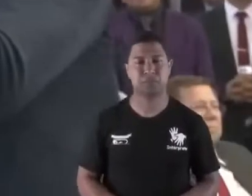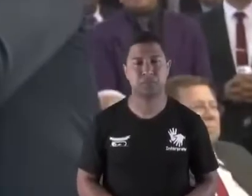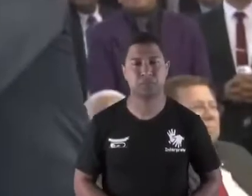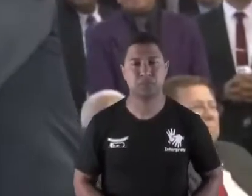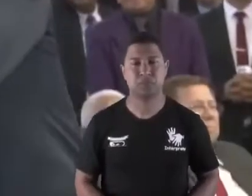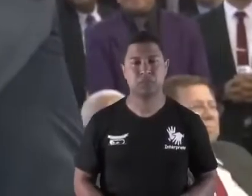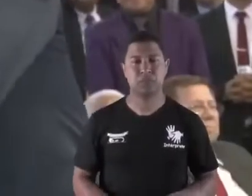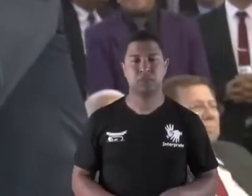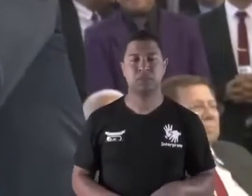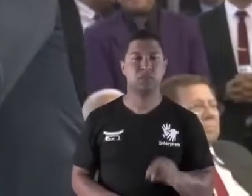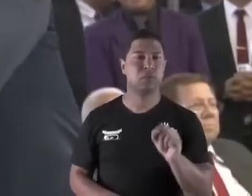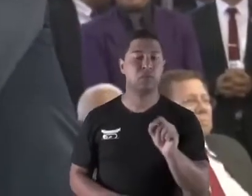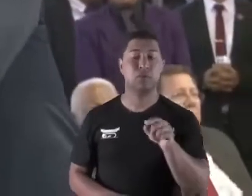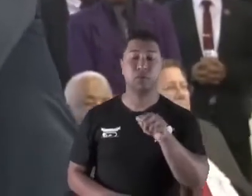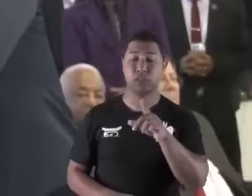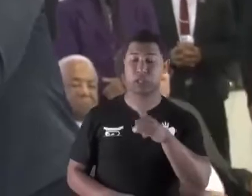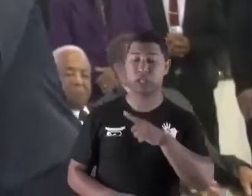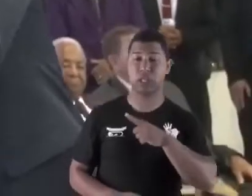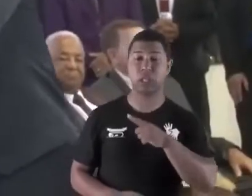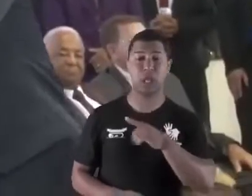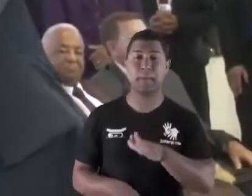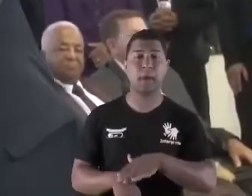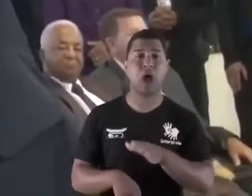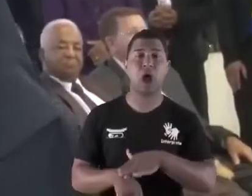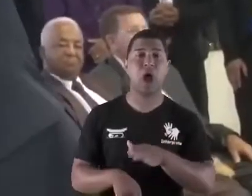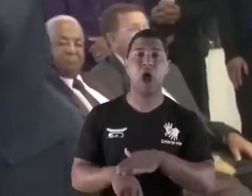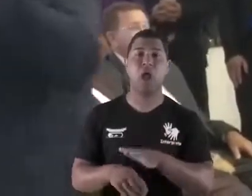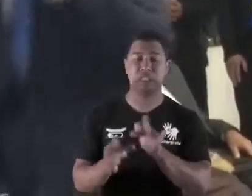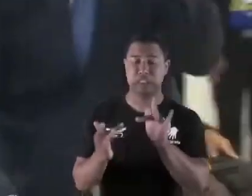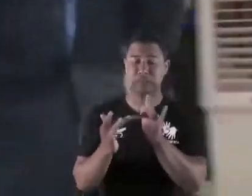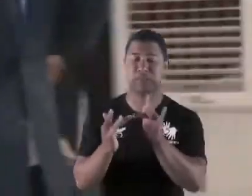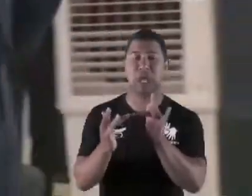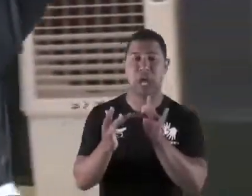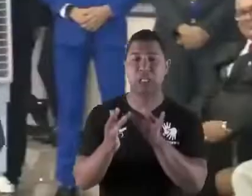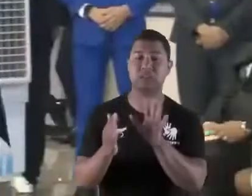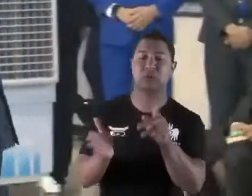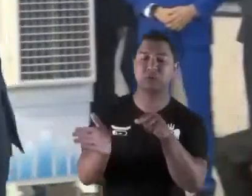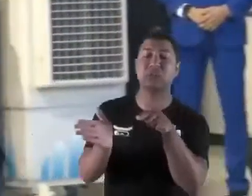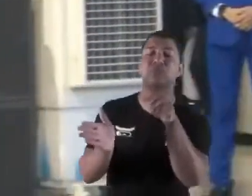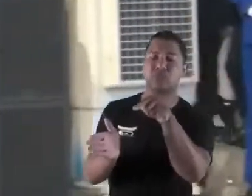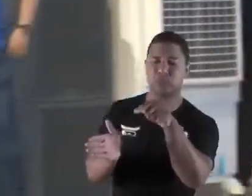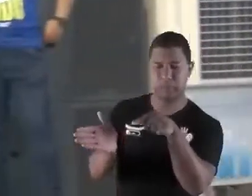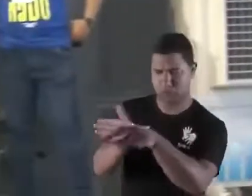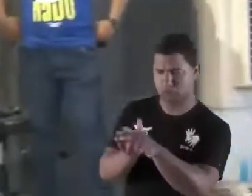Tu tem mais intimidade com ele do que eu, então pergunta tu.